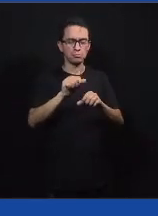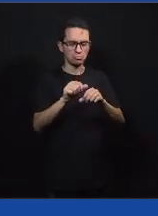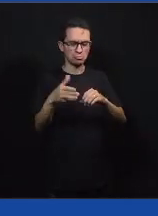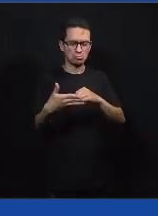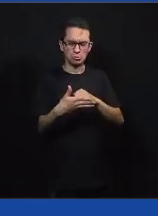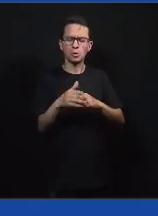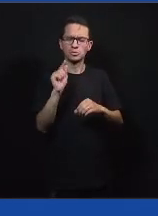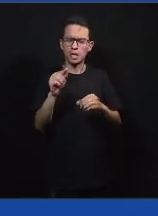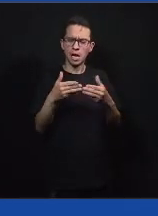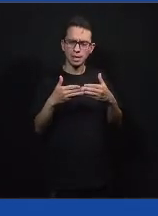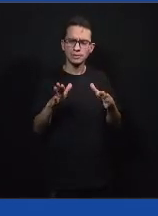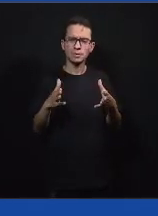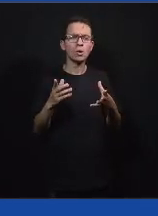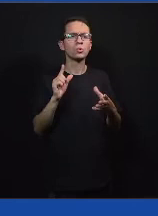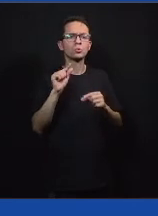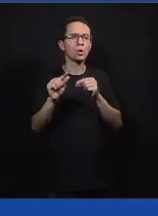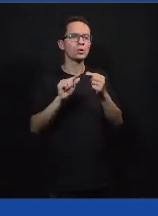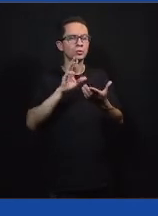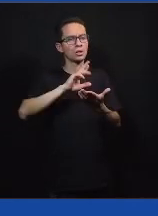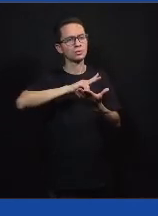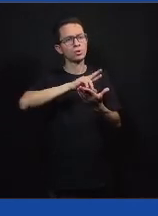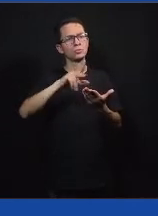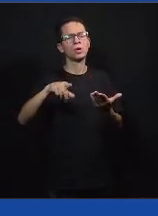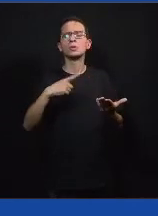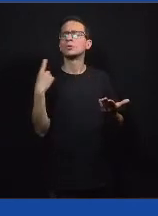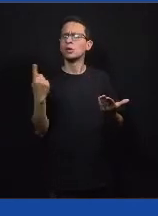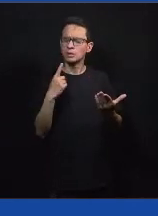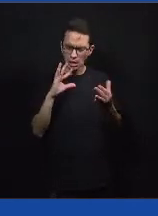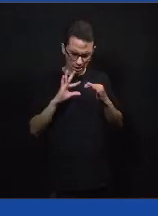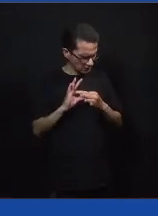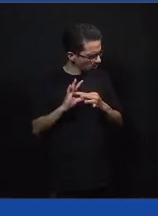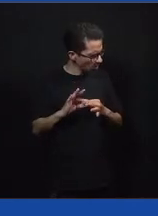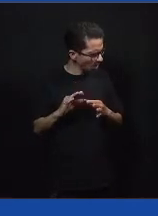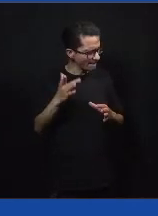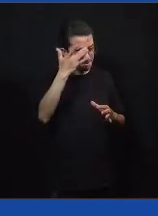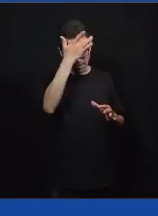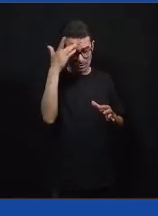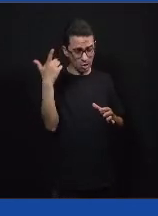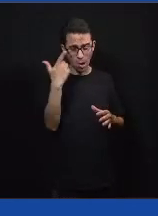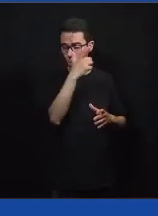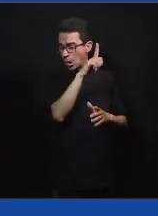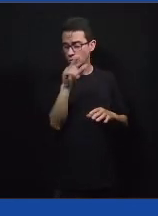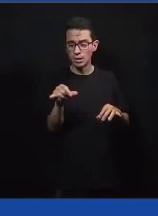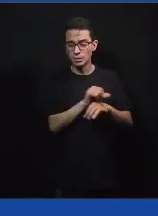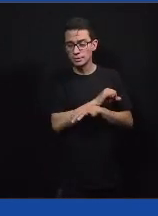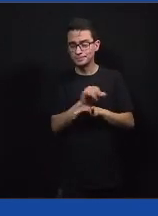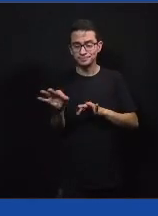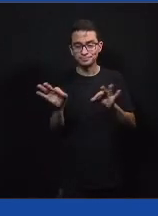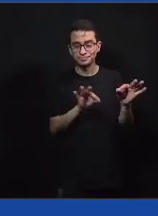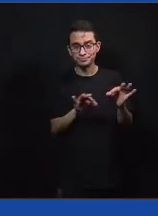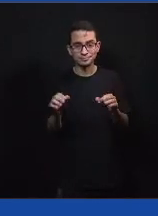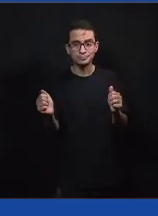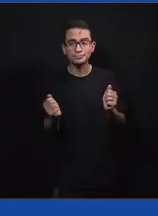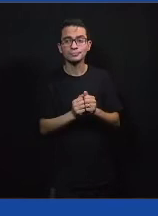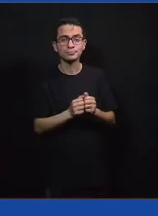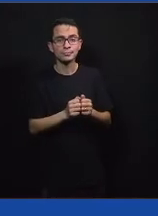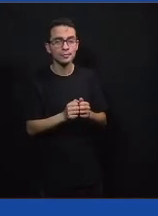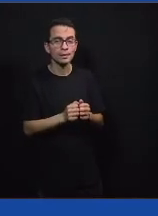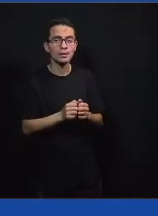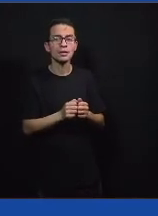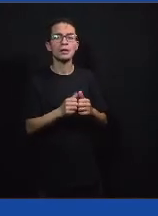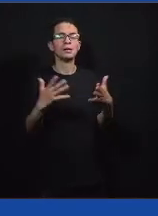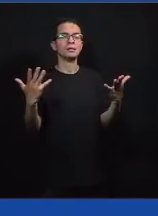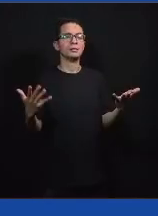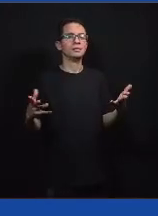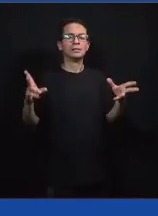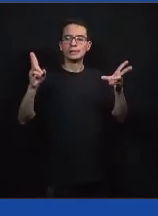verdade é uma abertura de igreja E aí e com outras pessoas também colocou mas